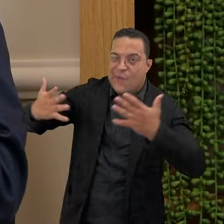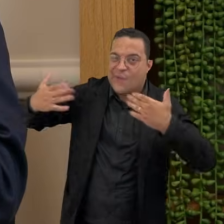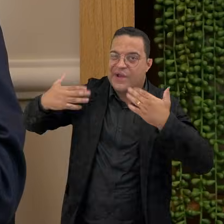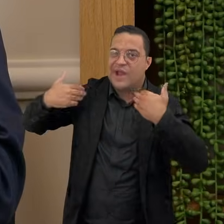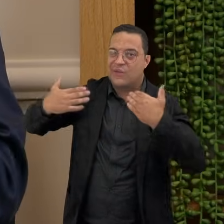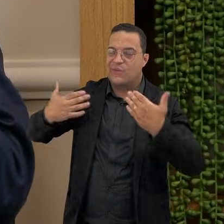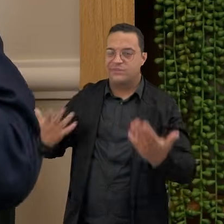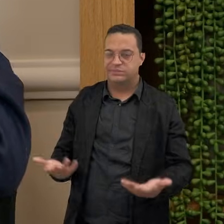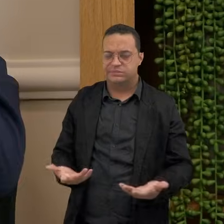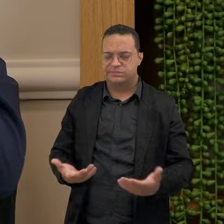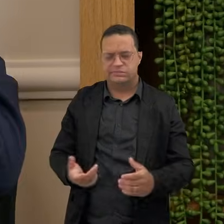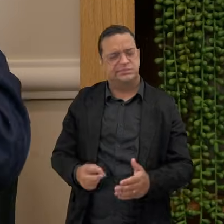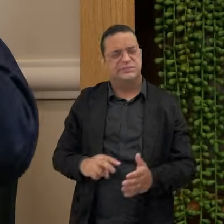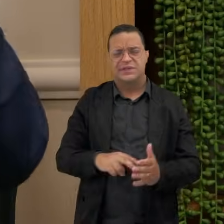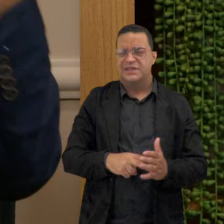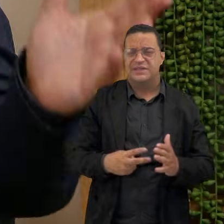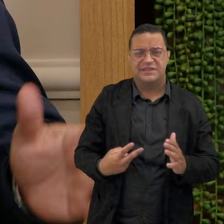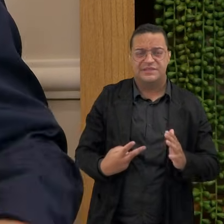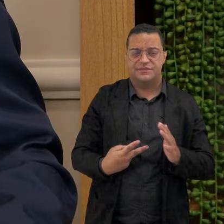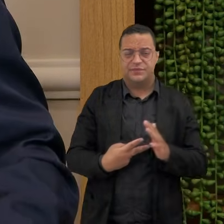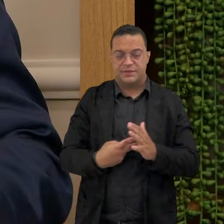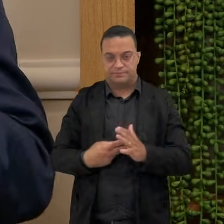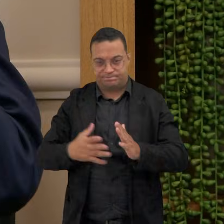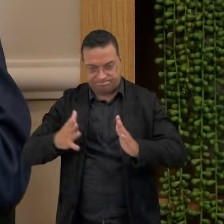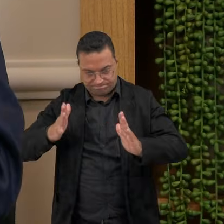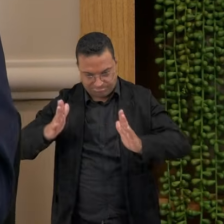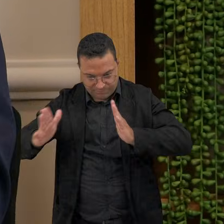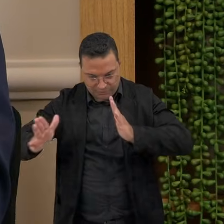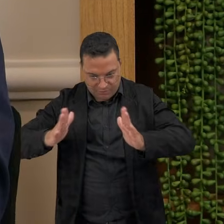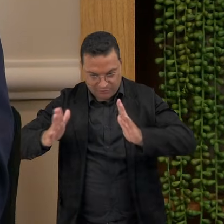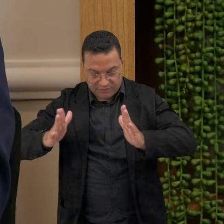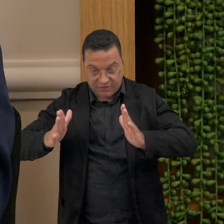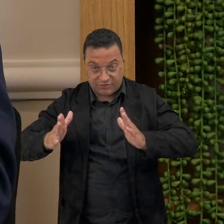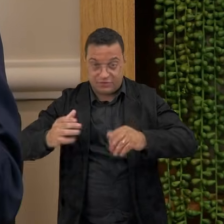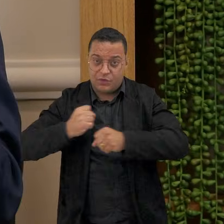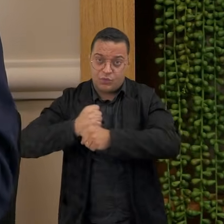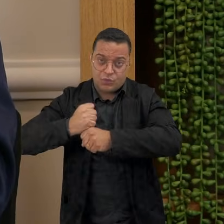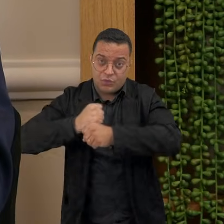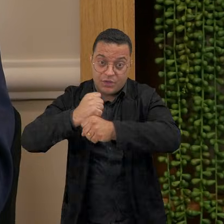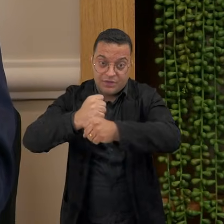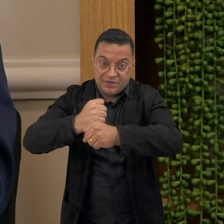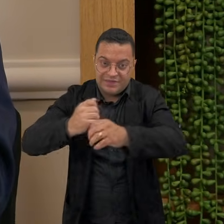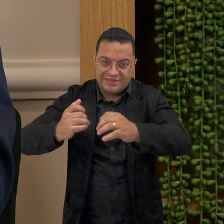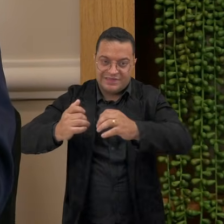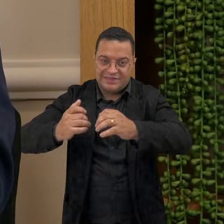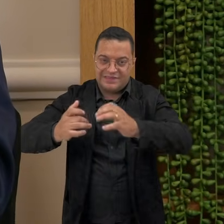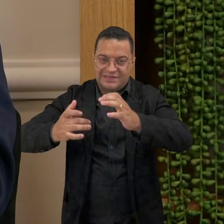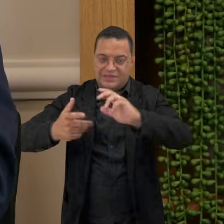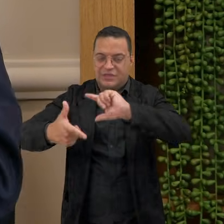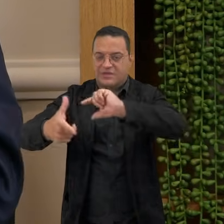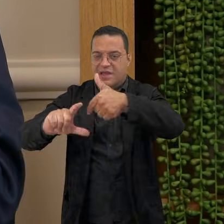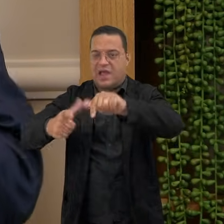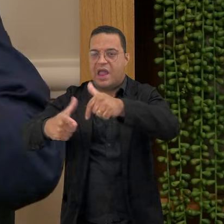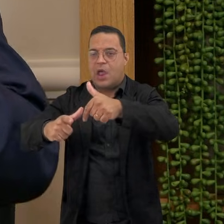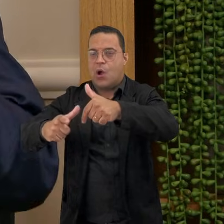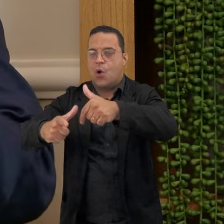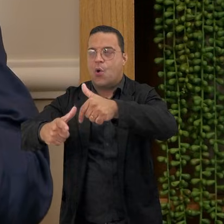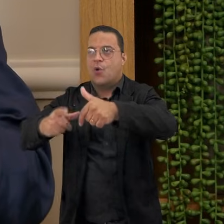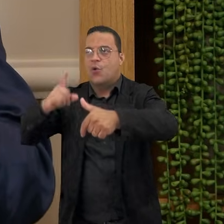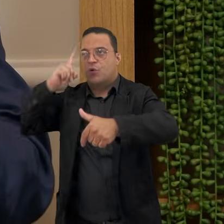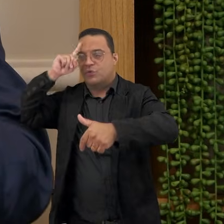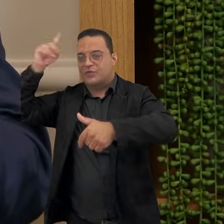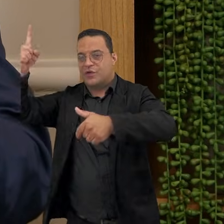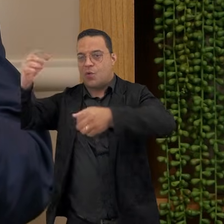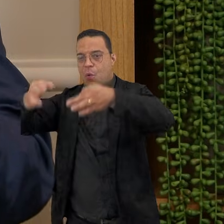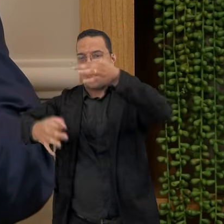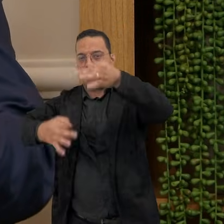Israel, né, durante este período todo, estava debaixo de um juízo, porque Israel rejeitou o